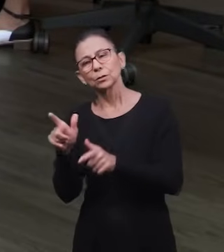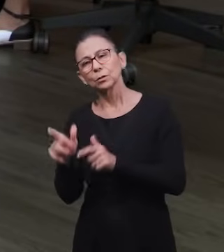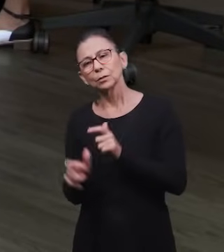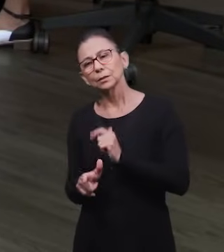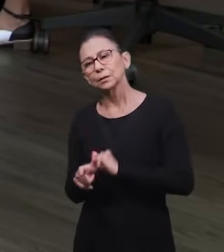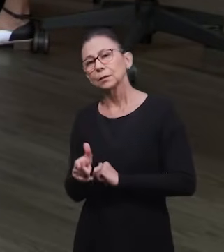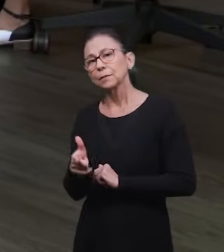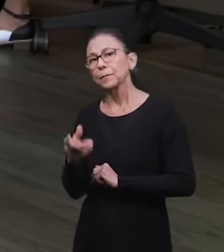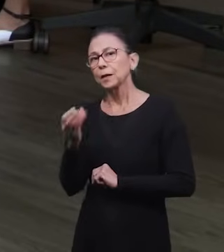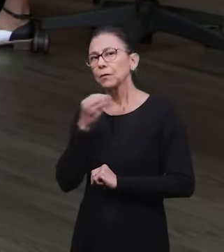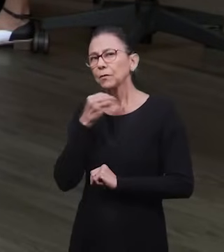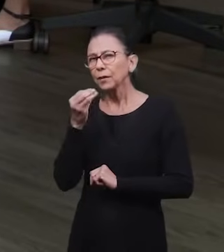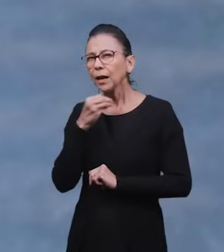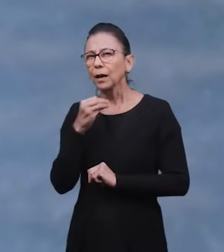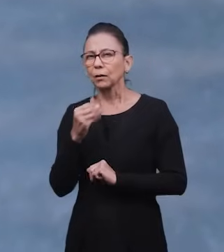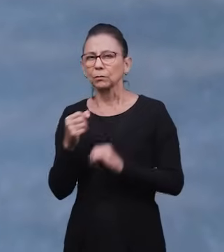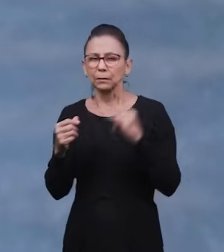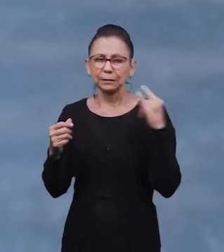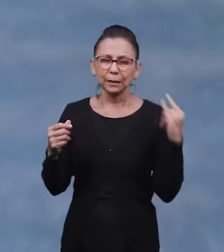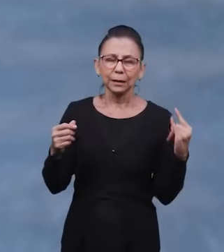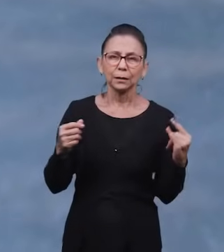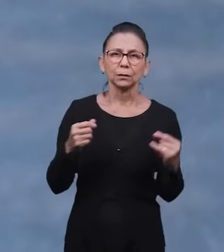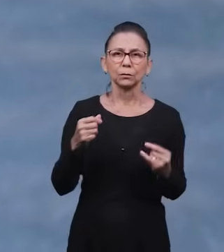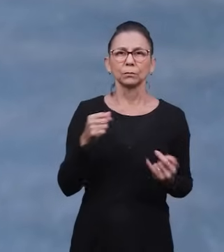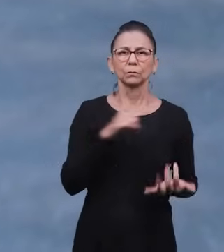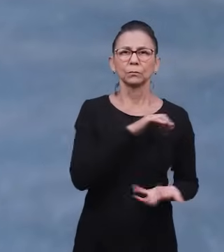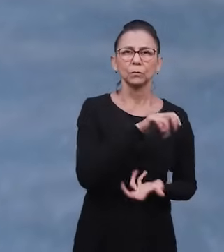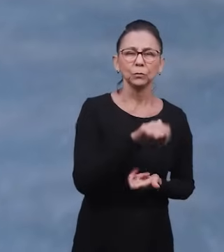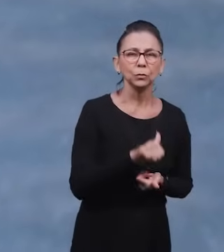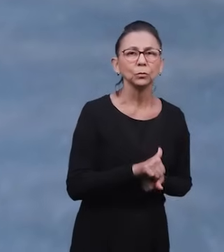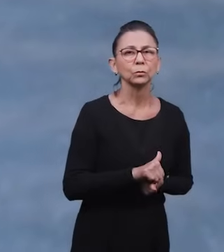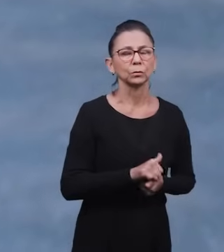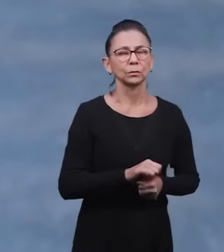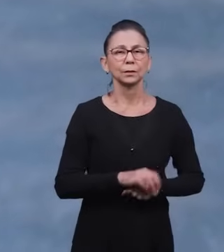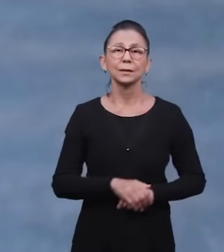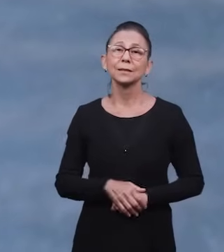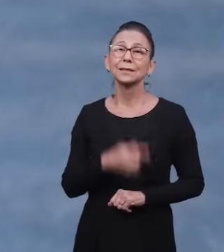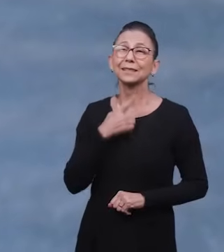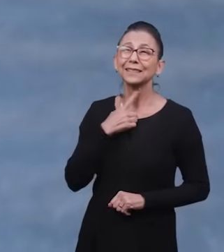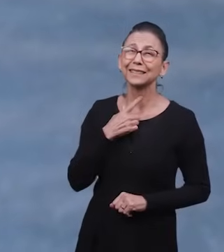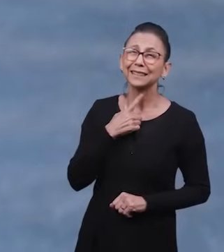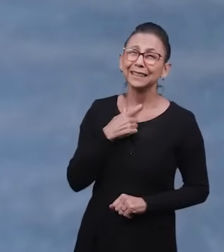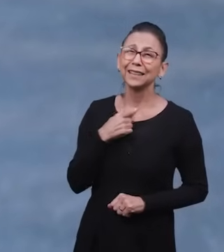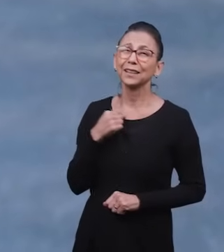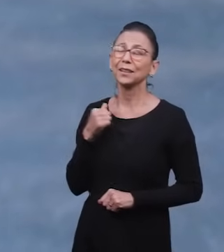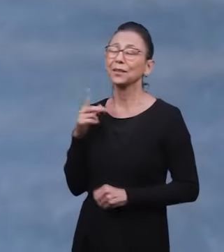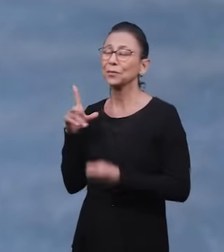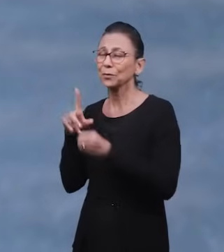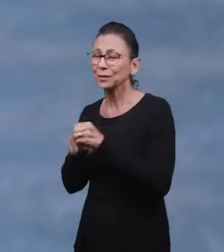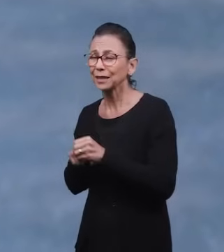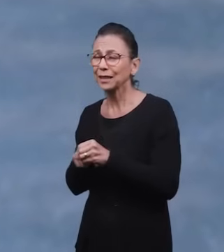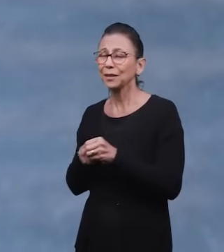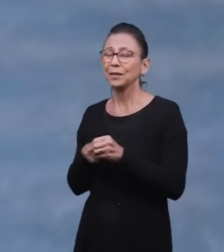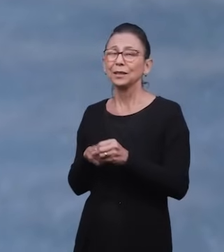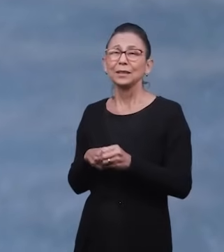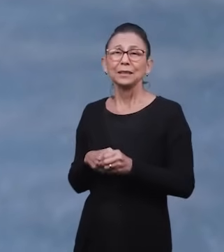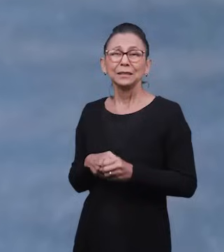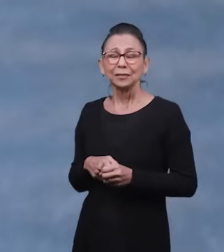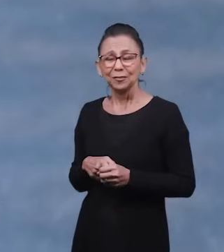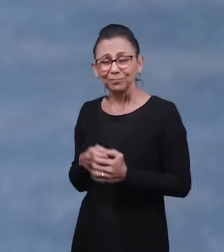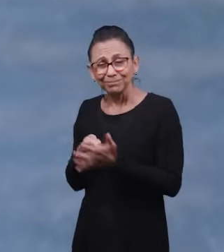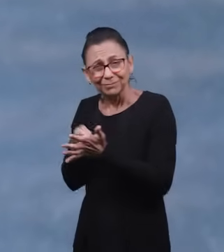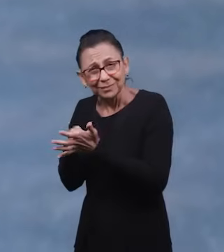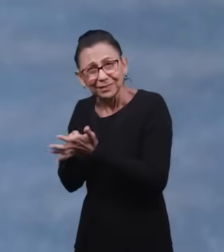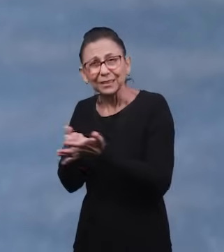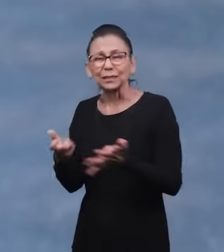eles enfraqueceram na fé, eles caíram na fé. E estão hoje, algumas vezes, querendo voltar sem força e